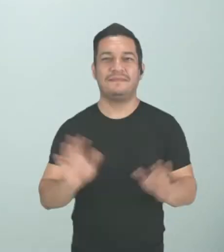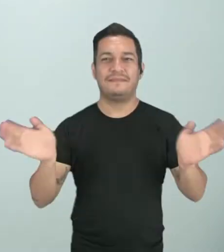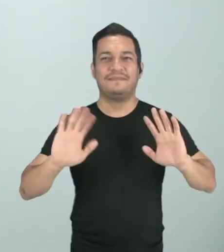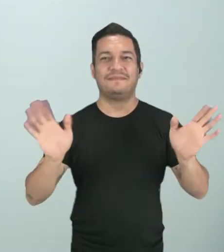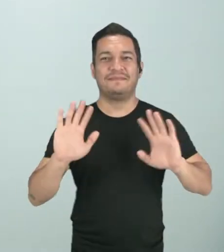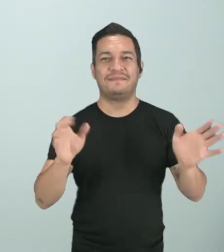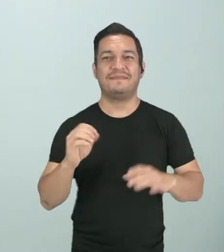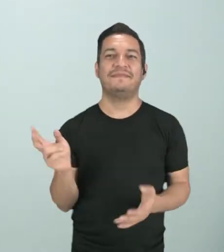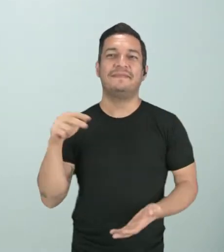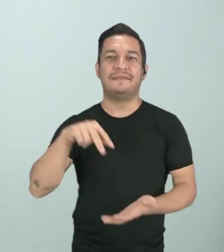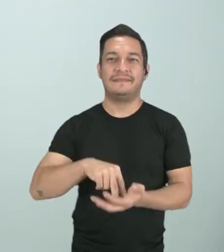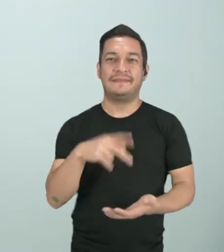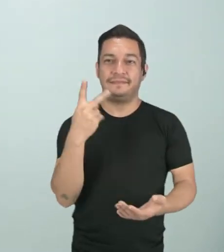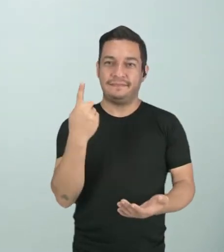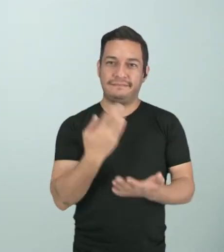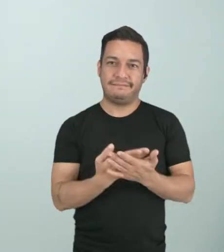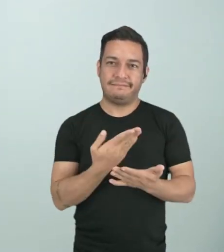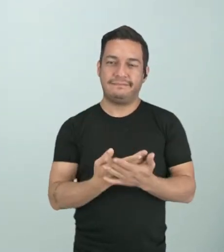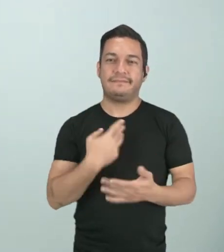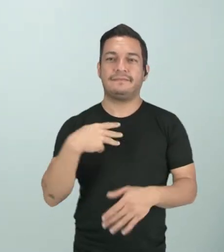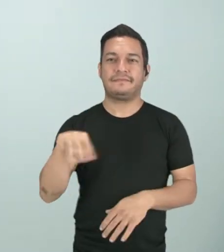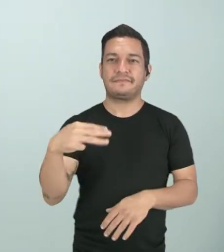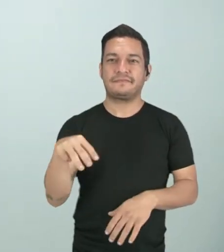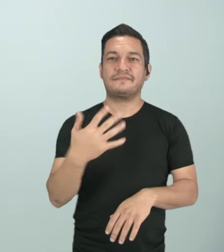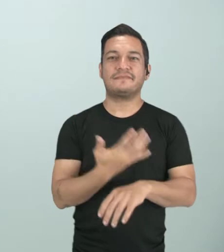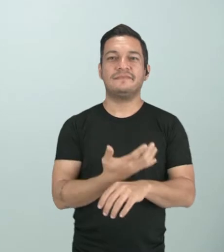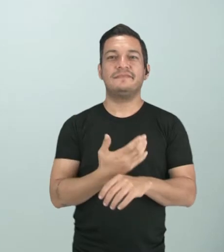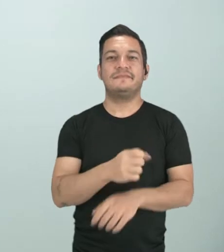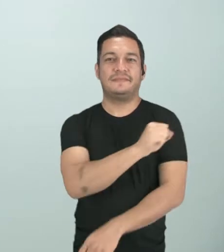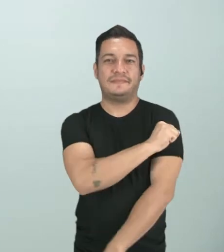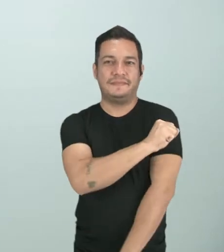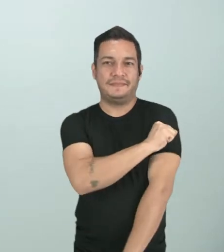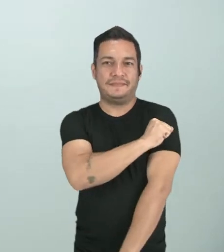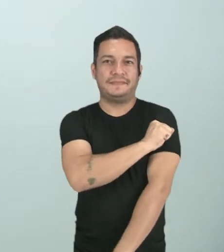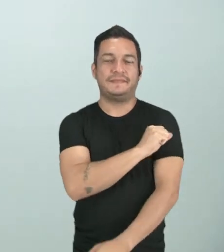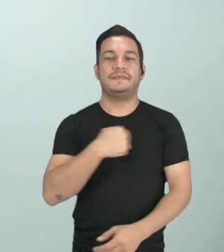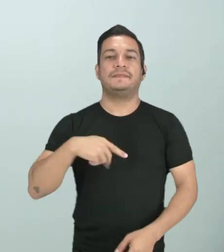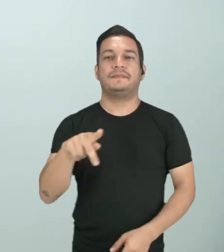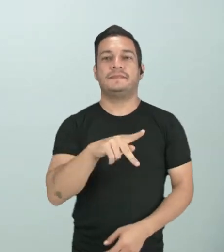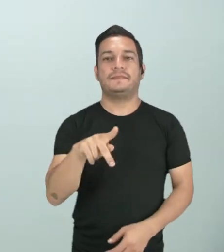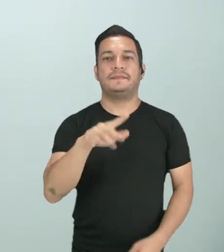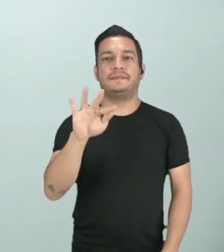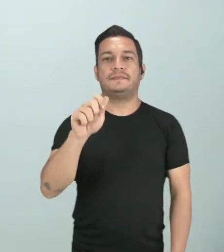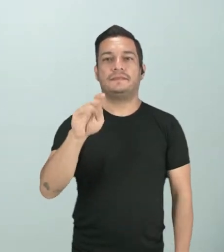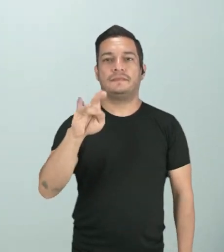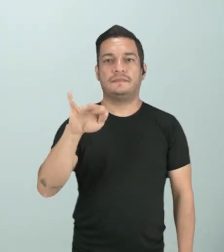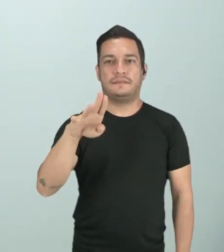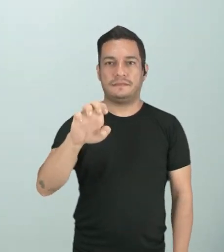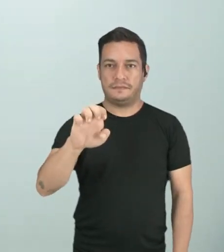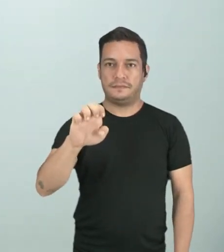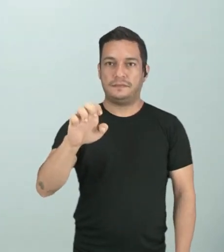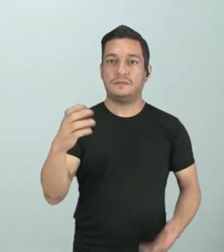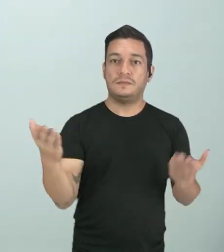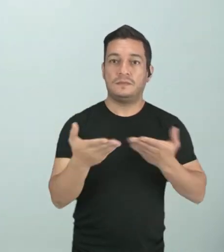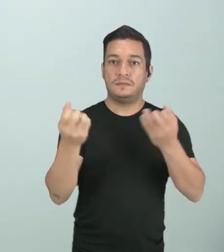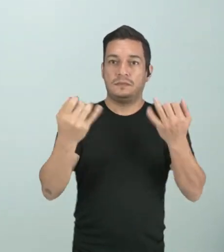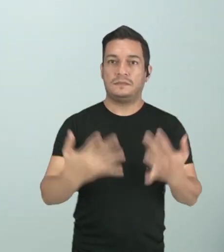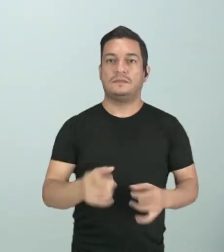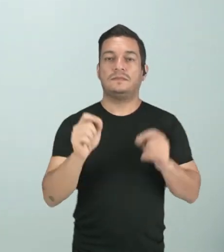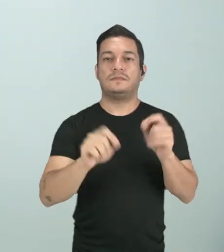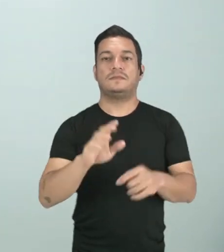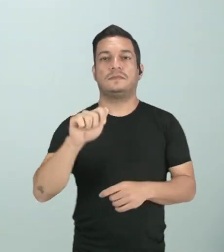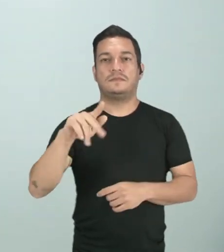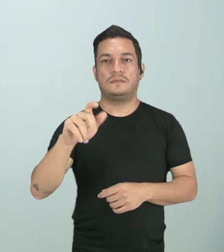Olá, estamos de volta para mais uma aula de matemática do 8º ano. Eu sou a professora Fabiane Farias e hoje falaremos de